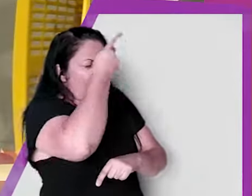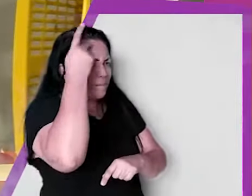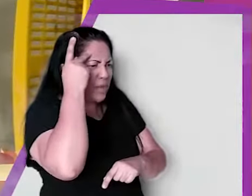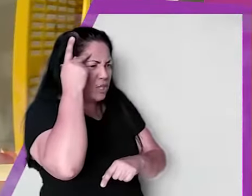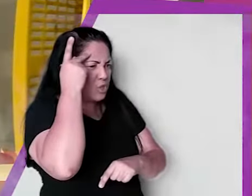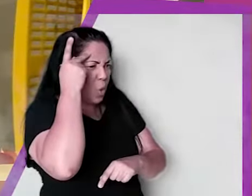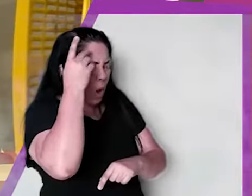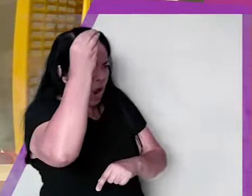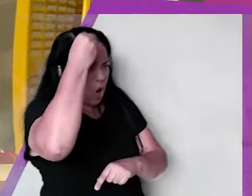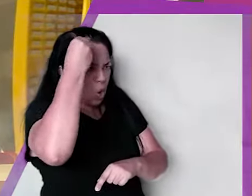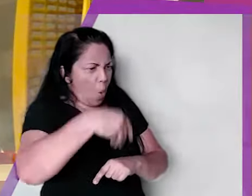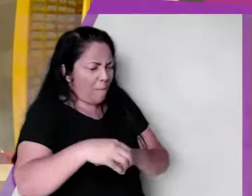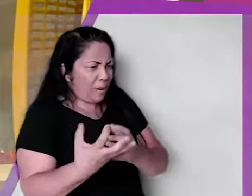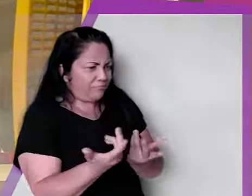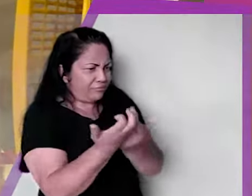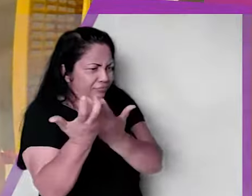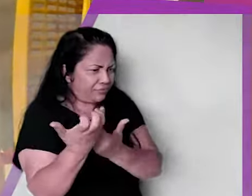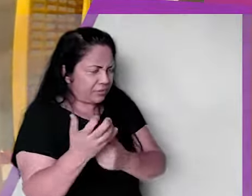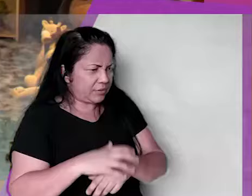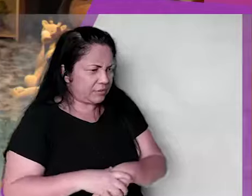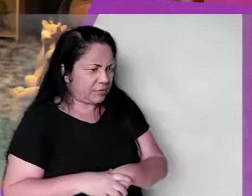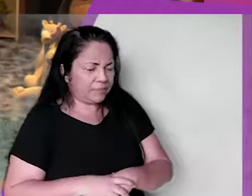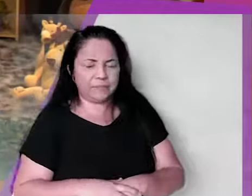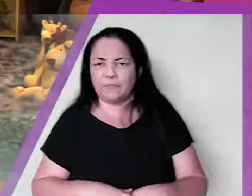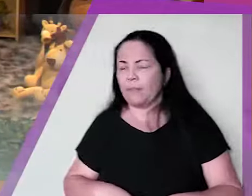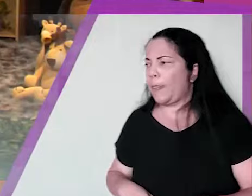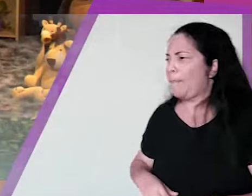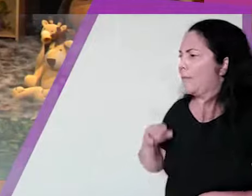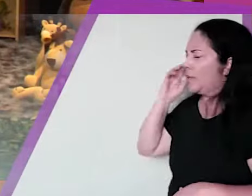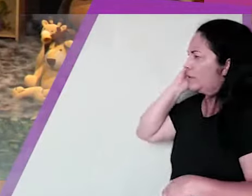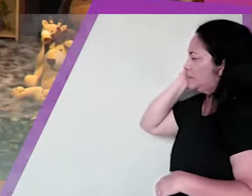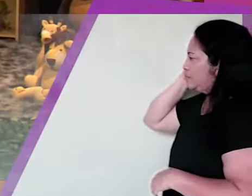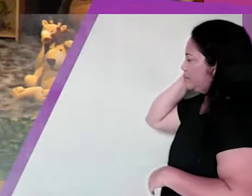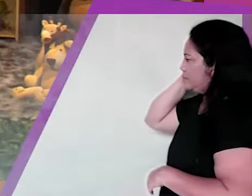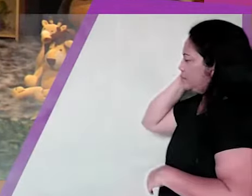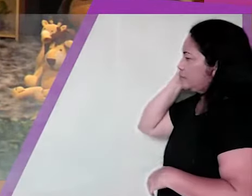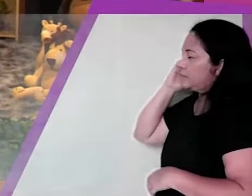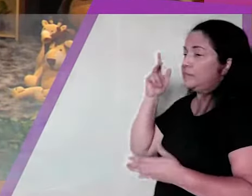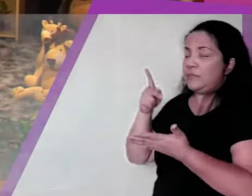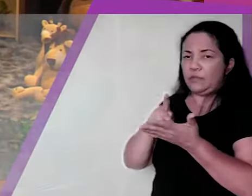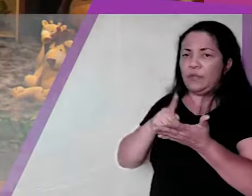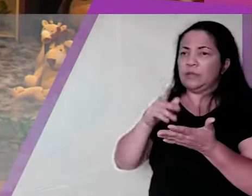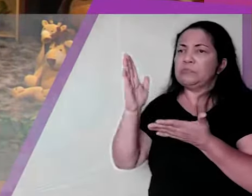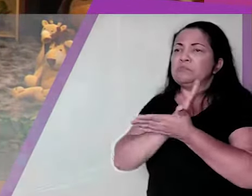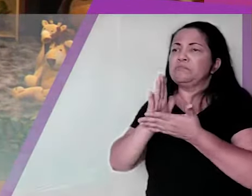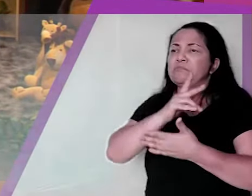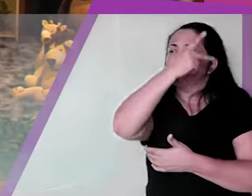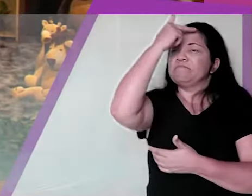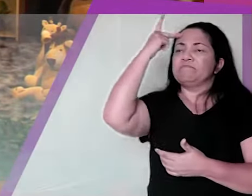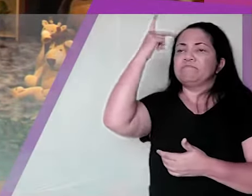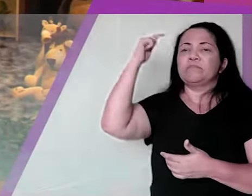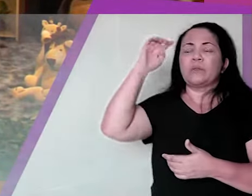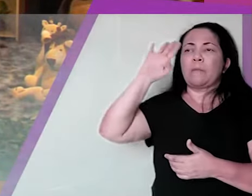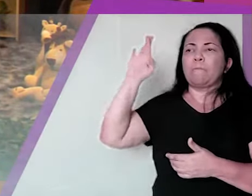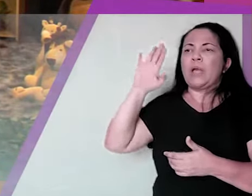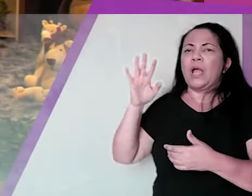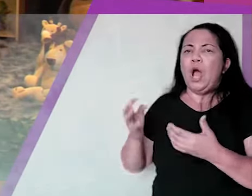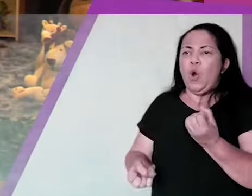eu descobri aqui nesse livro que não. Pois é, isso é muito interessante, porque muita gente tem essa